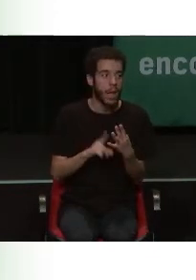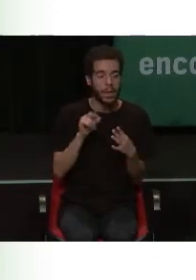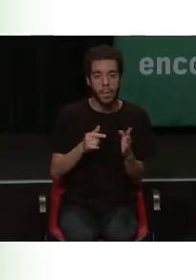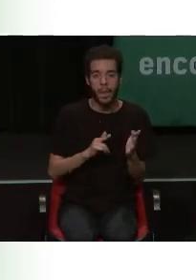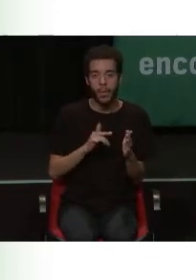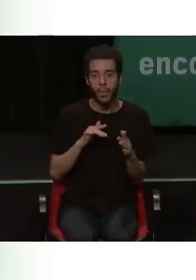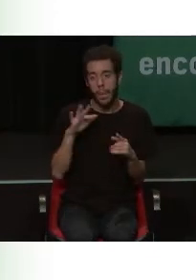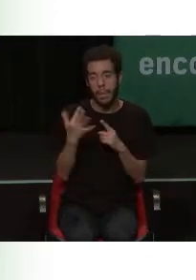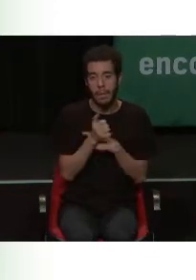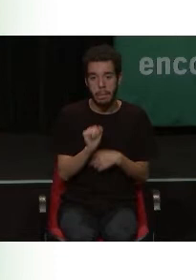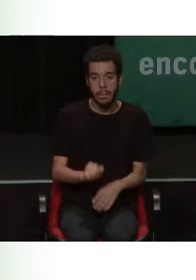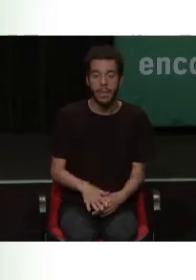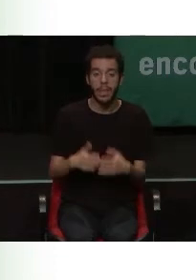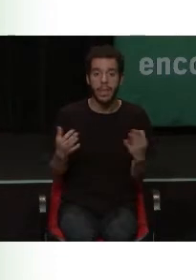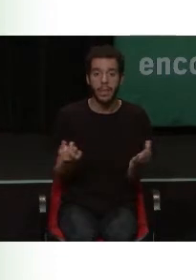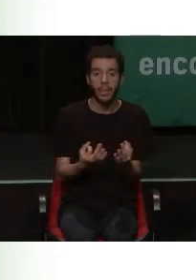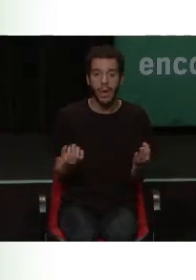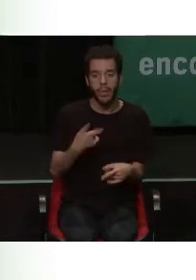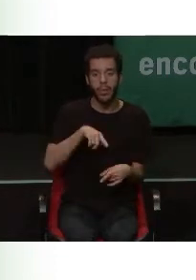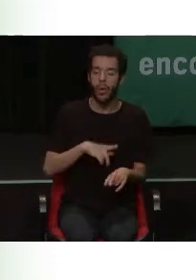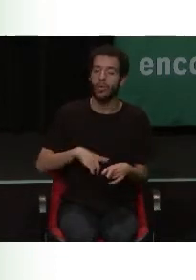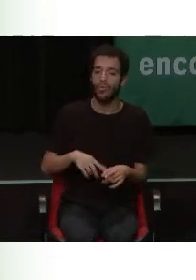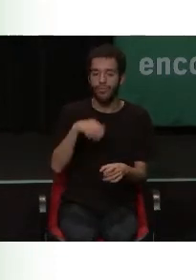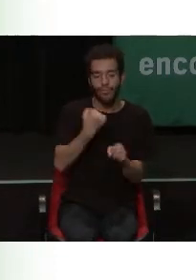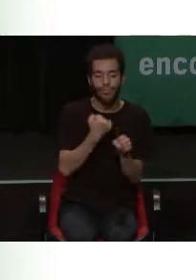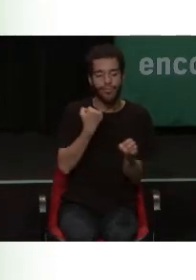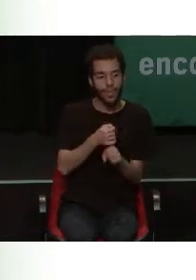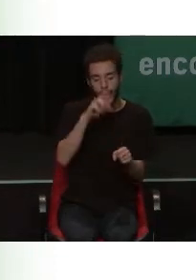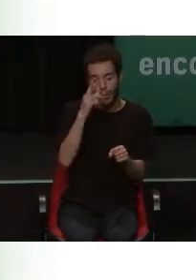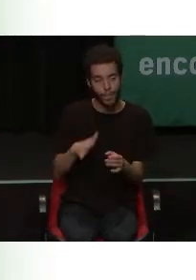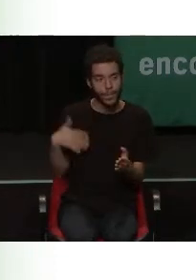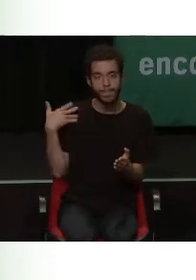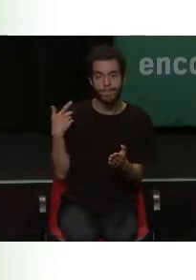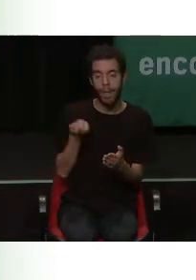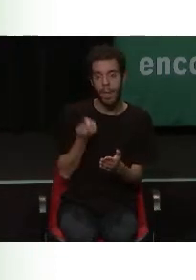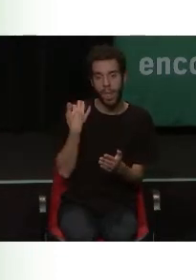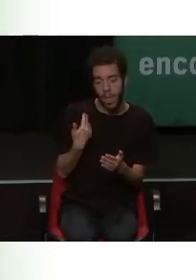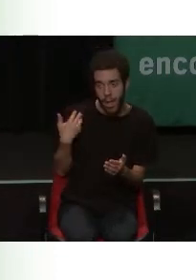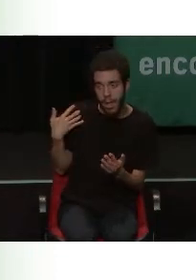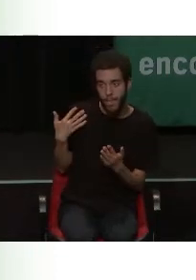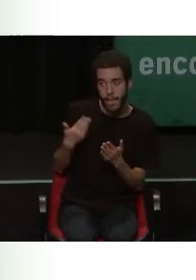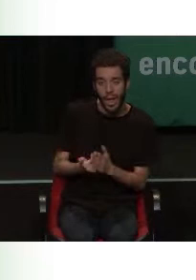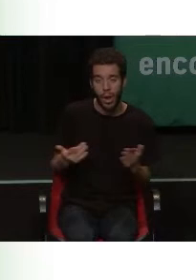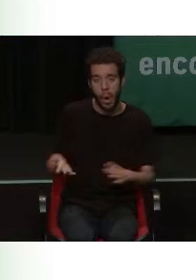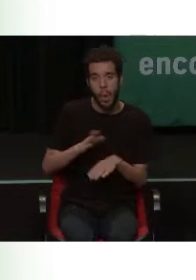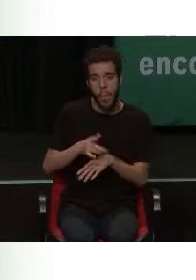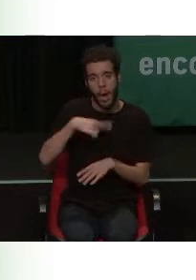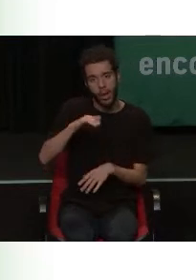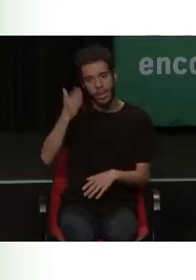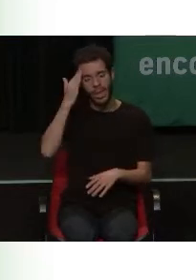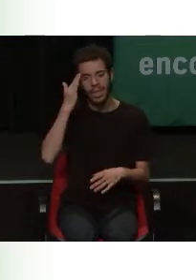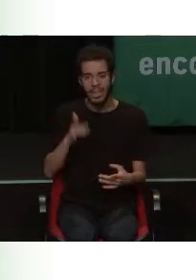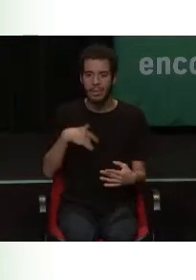ambiente. E nós temos-nos dedicado recentemente, e porque achamos que esta dinâmica e esta